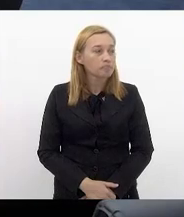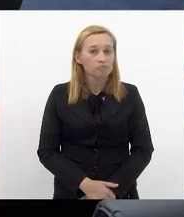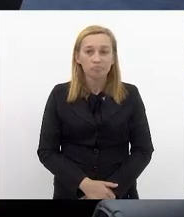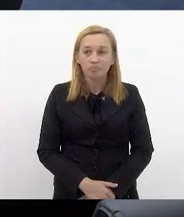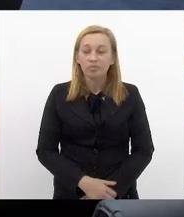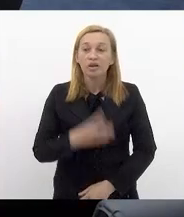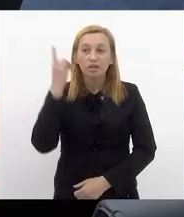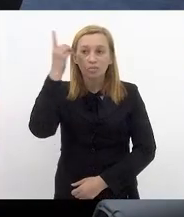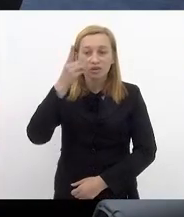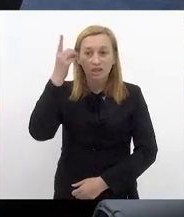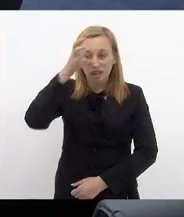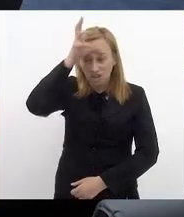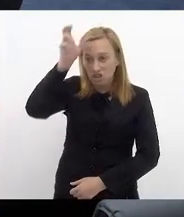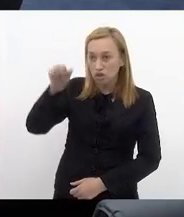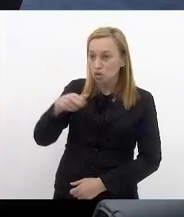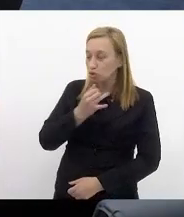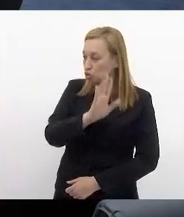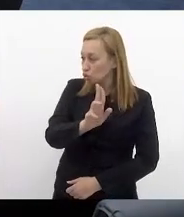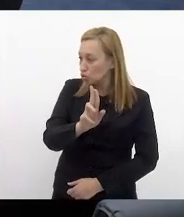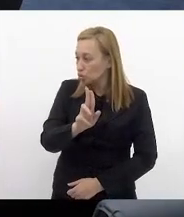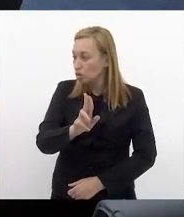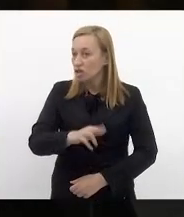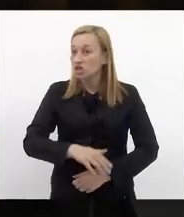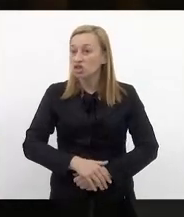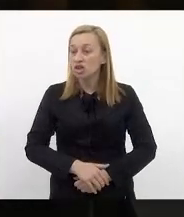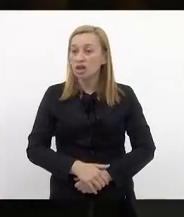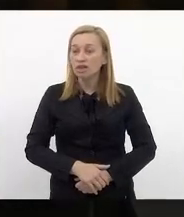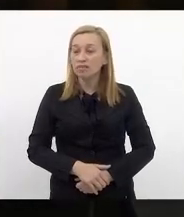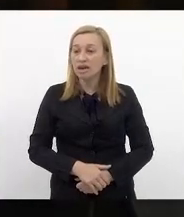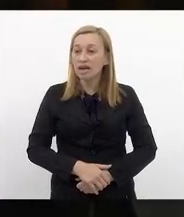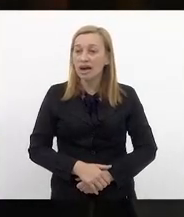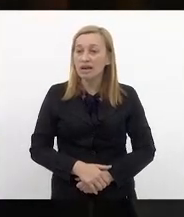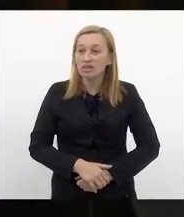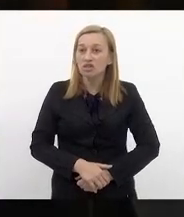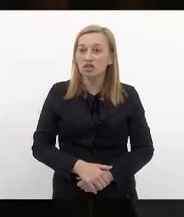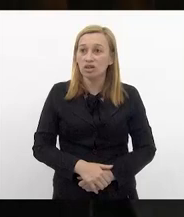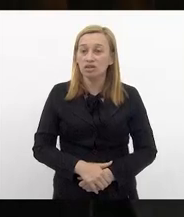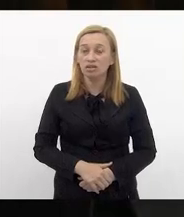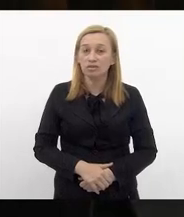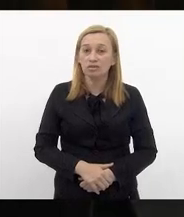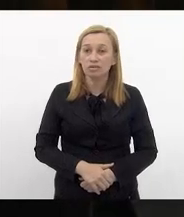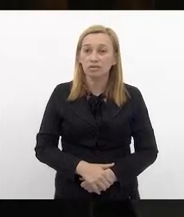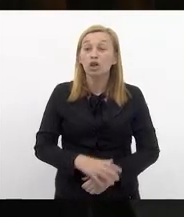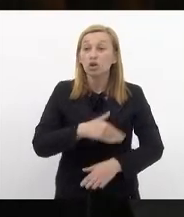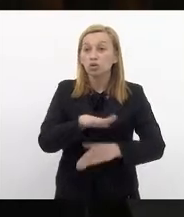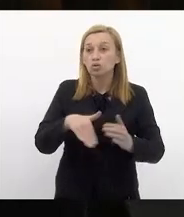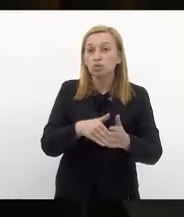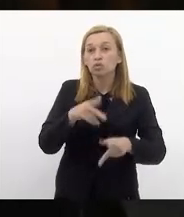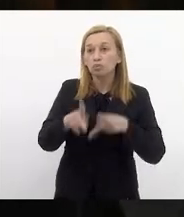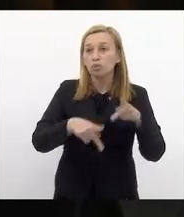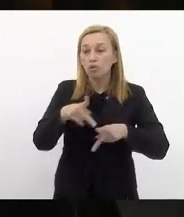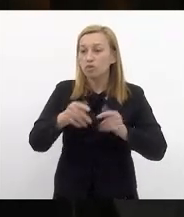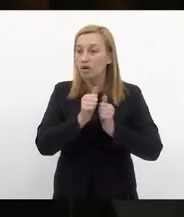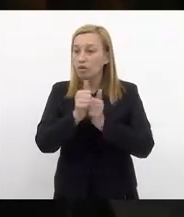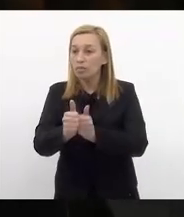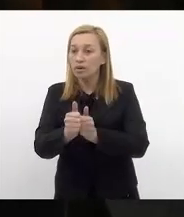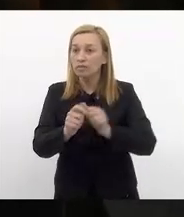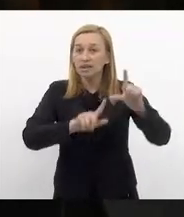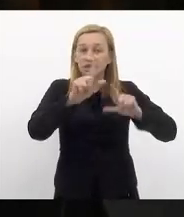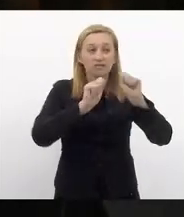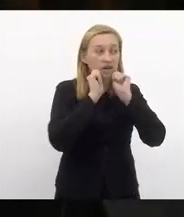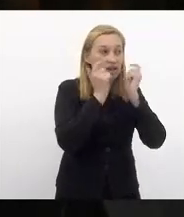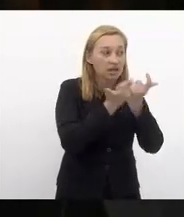Deputada Tia Ju, deputados e deputadas que nos acompanham, toda a população que nos acompanha pela TV